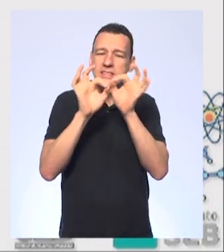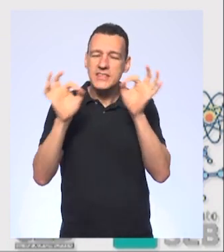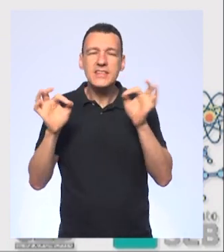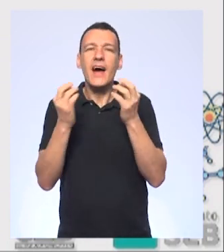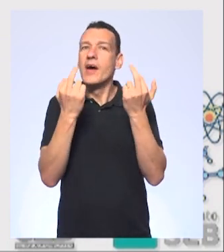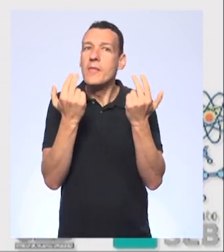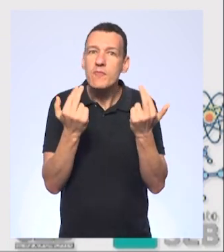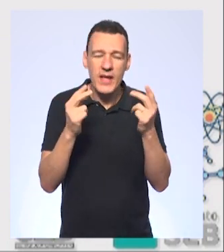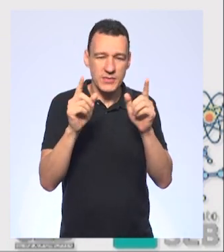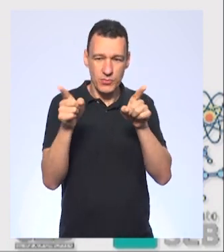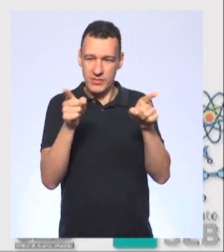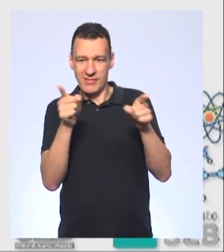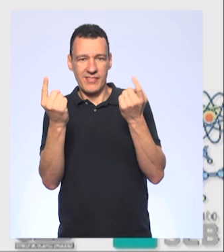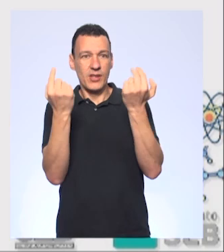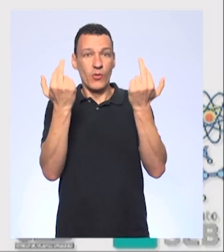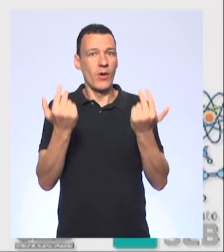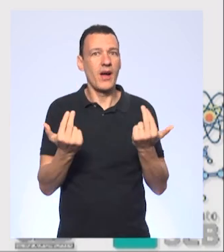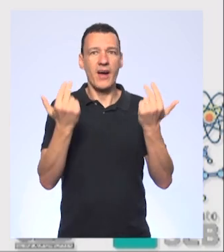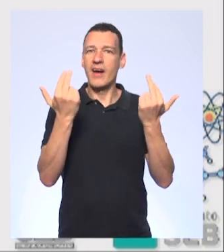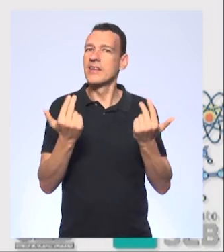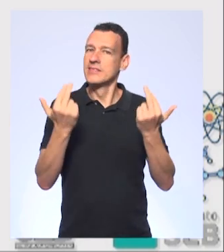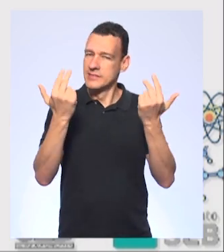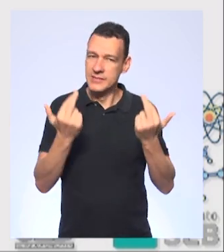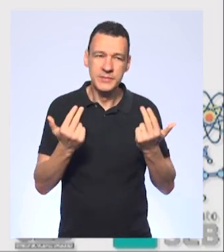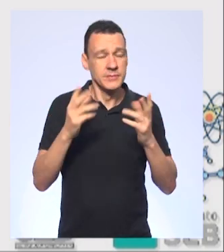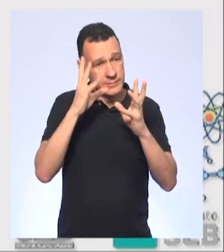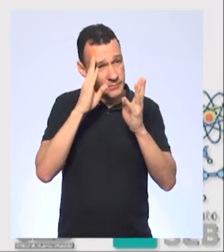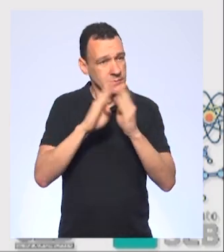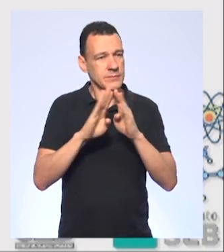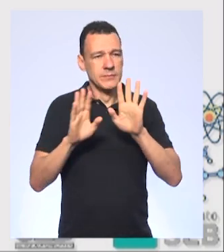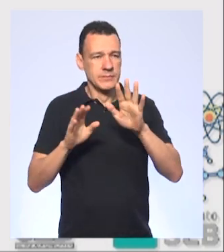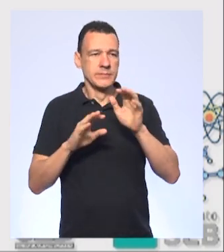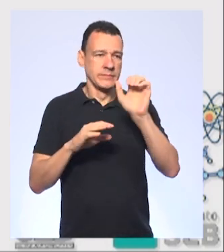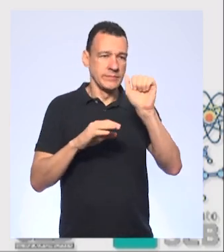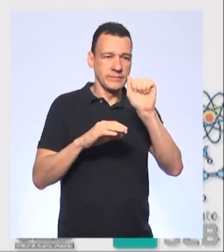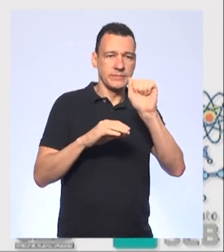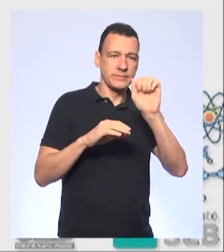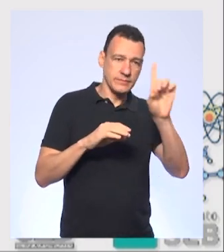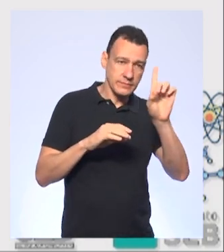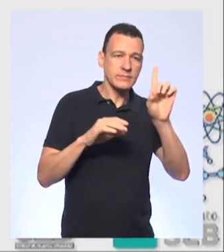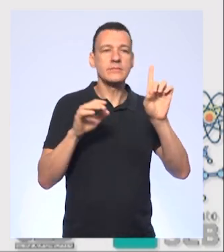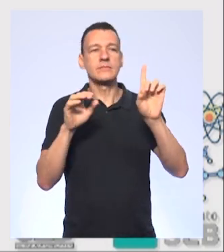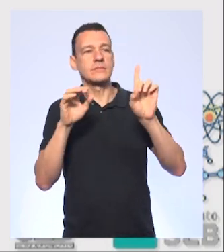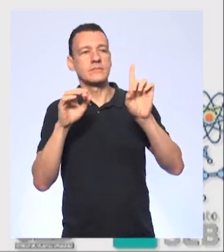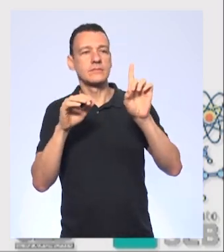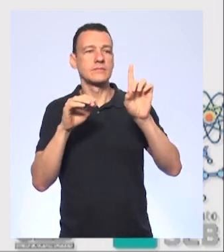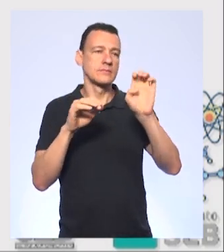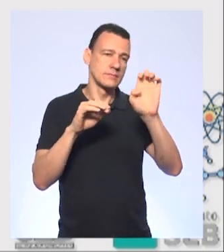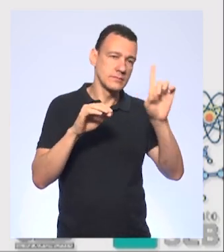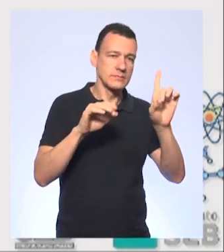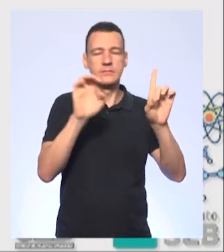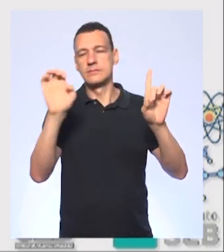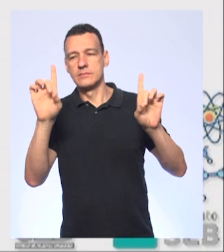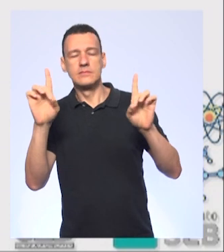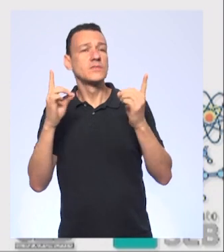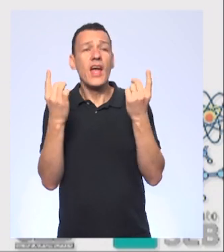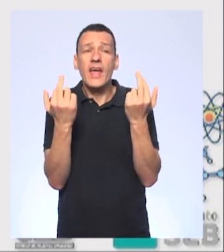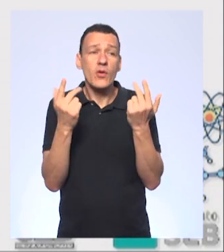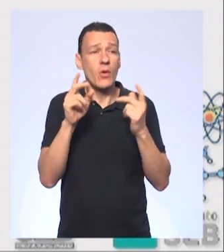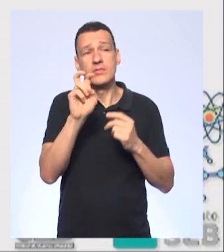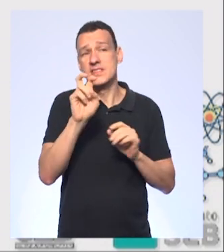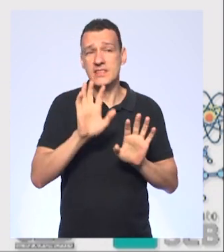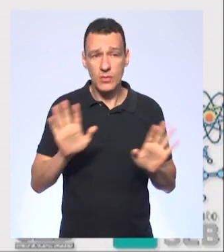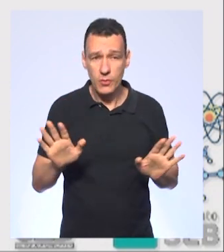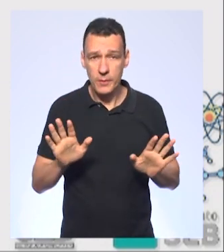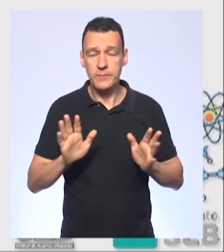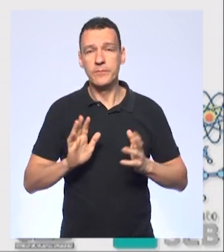mesmas. Então, eu concluo que esse segmento AD na figura adaptada é o mesmo do anterior, que é 5. E sabe agora o que tem a